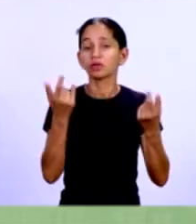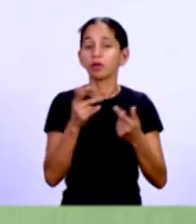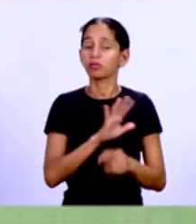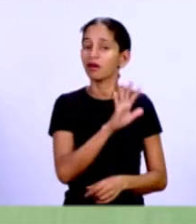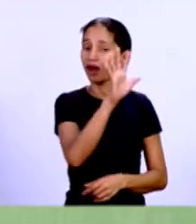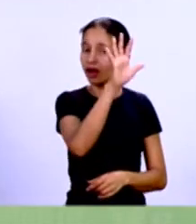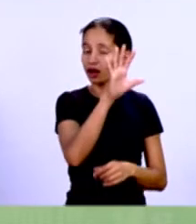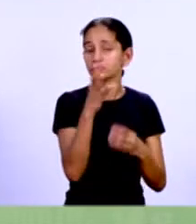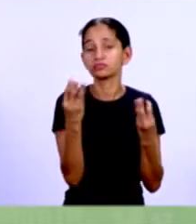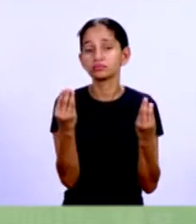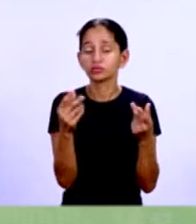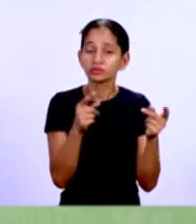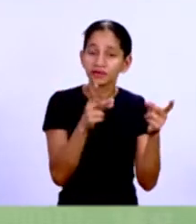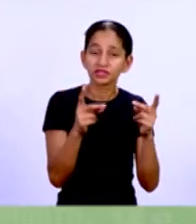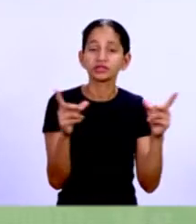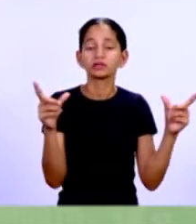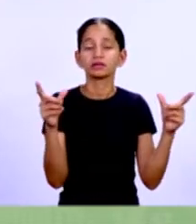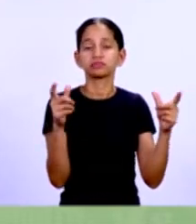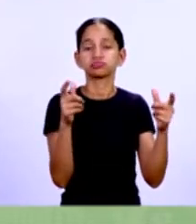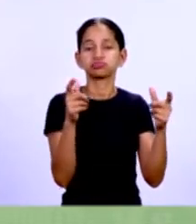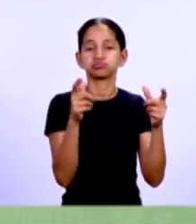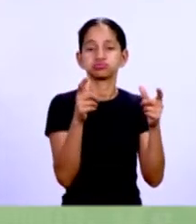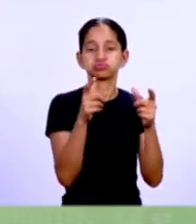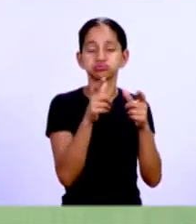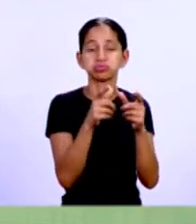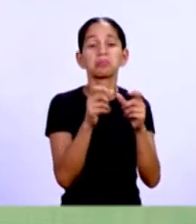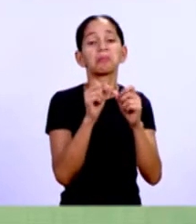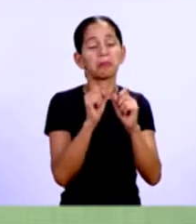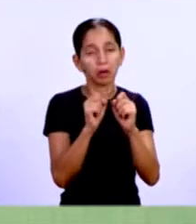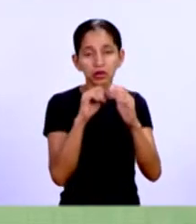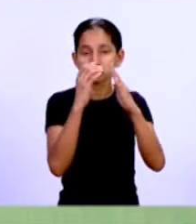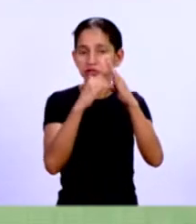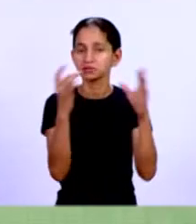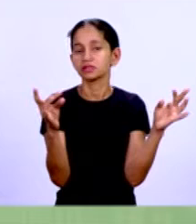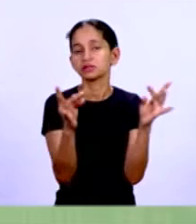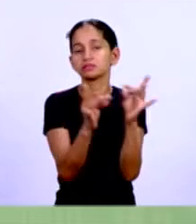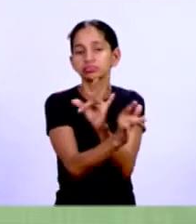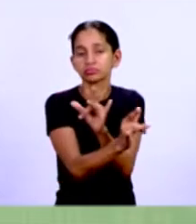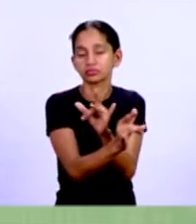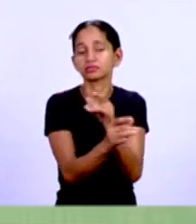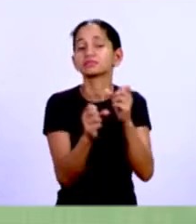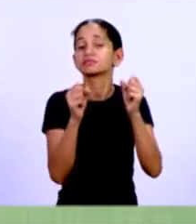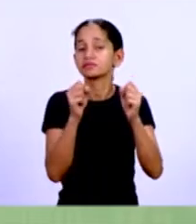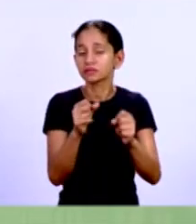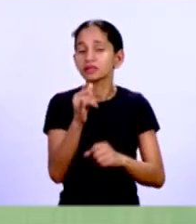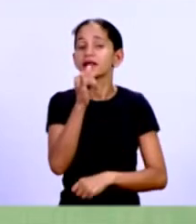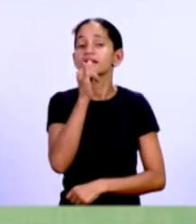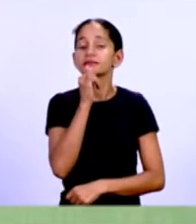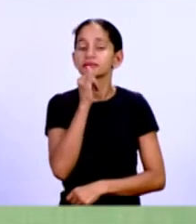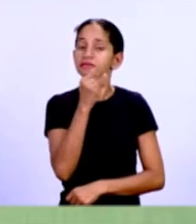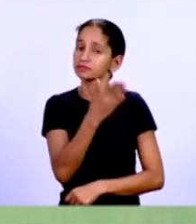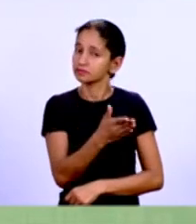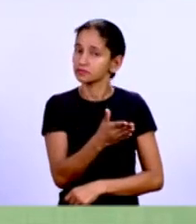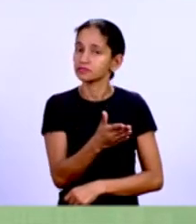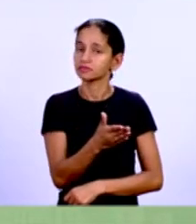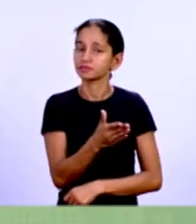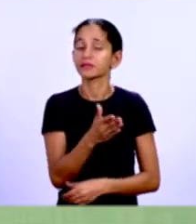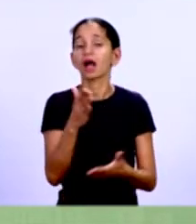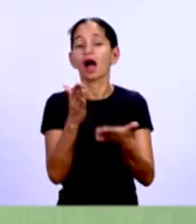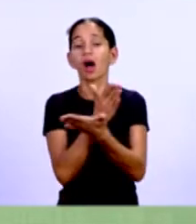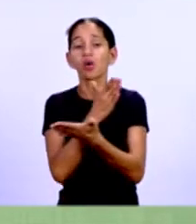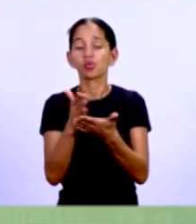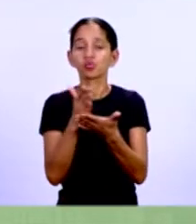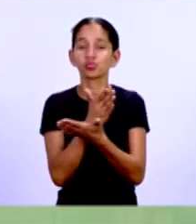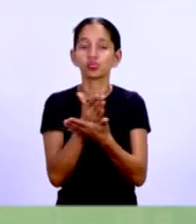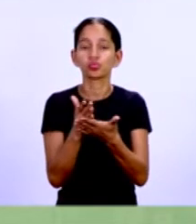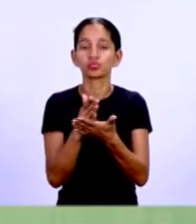Isso vai afetar muito a minha empresa, eu posso praticamente entrar em processo de falência. Agora, por exemplo, se meus funcionários entrarem